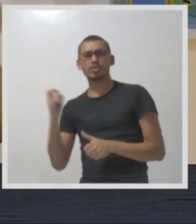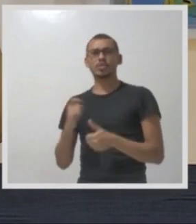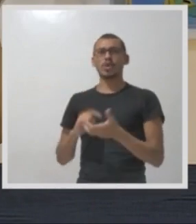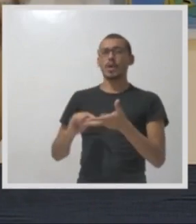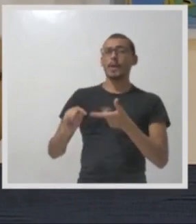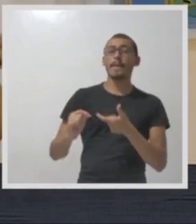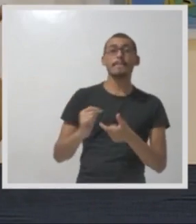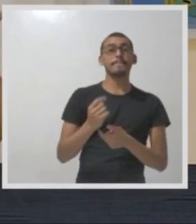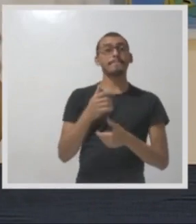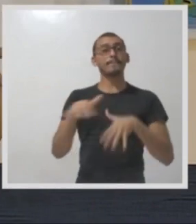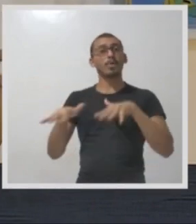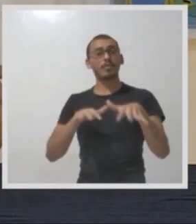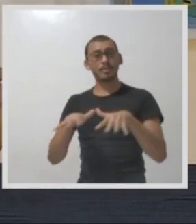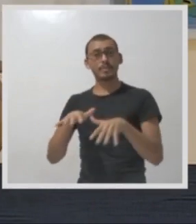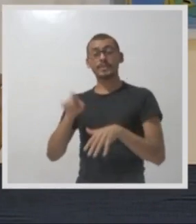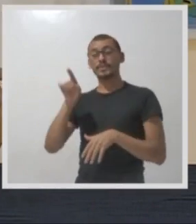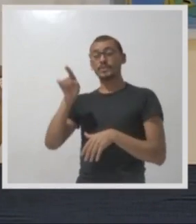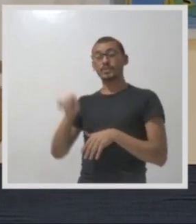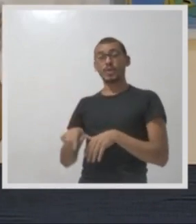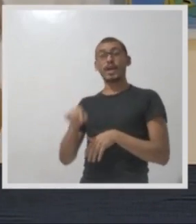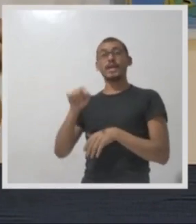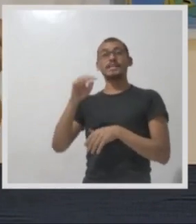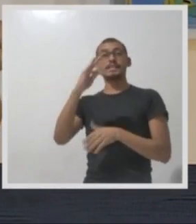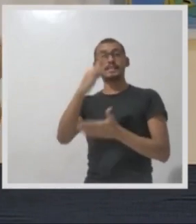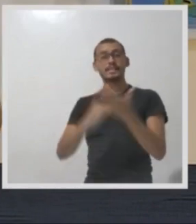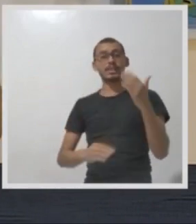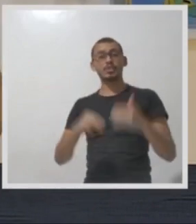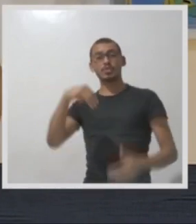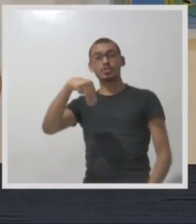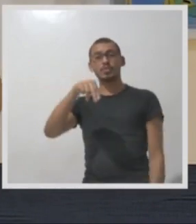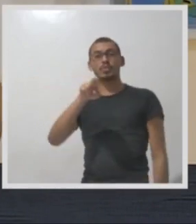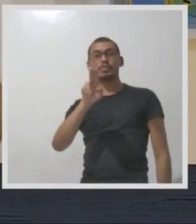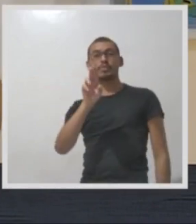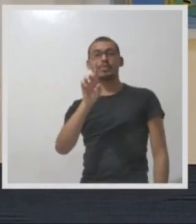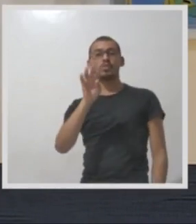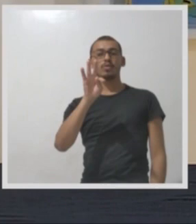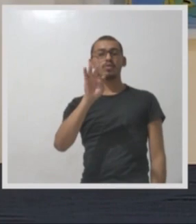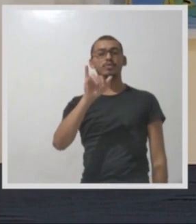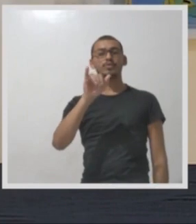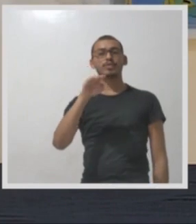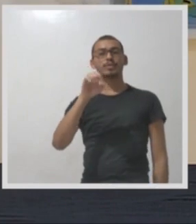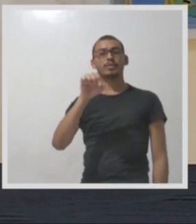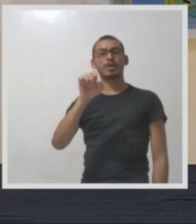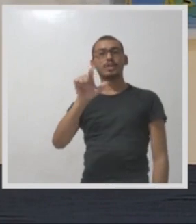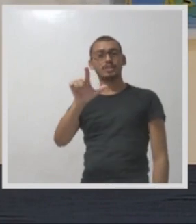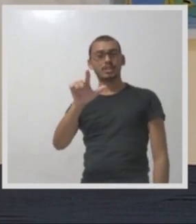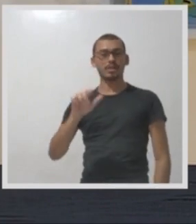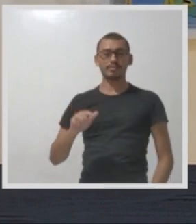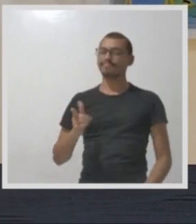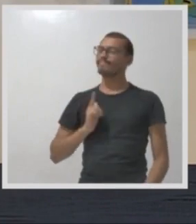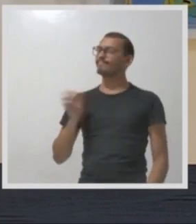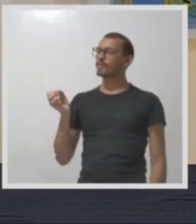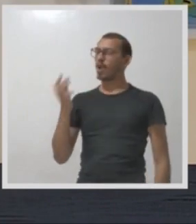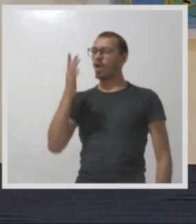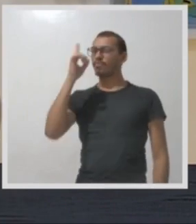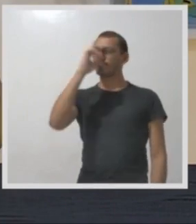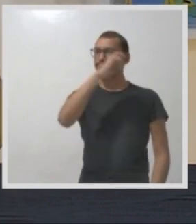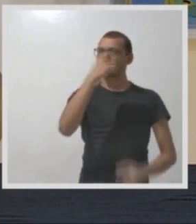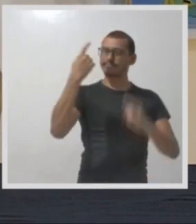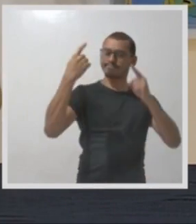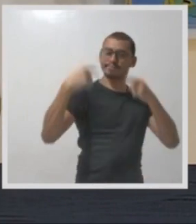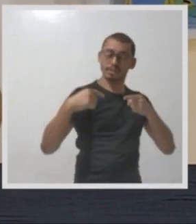Isso caracteriza um texto multimodal. Perceberam? Isso traz novos desafios para nós. Nós